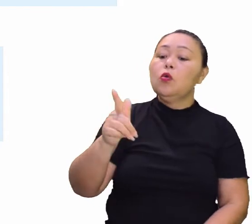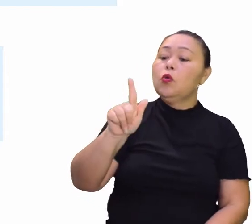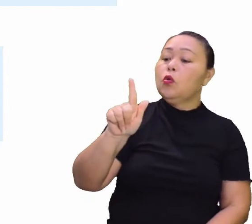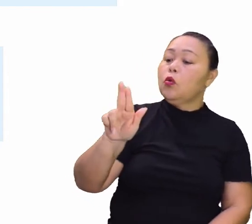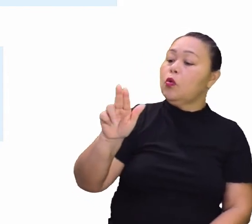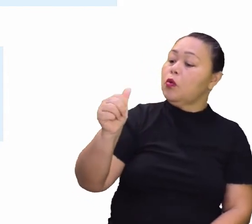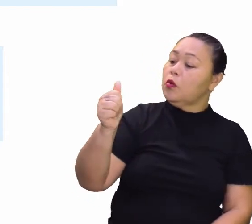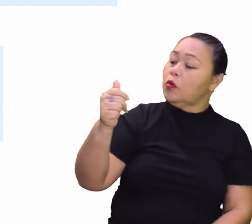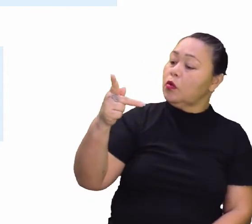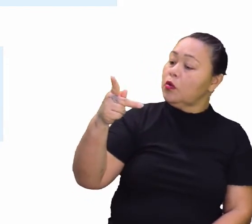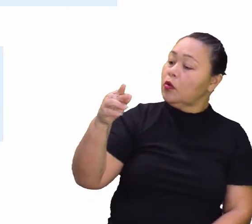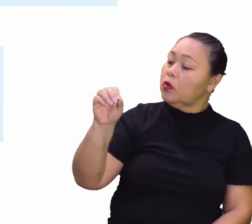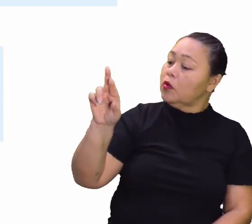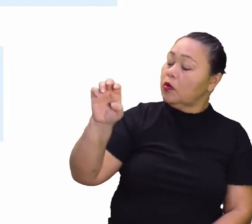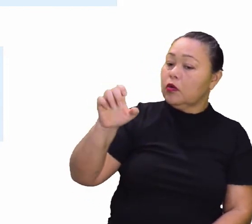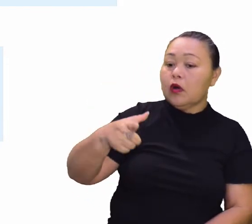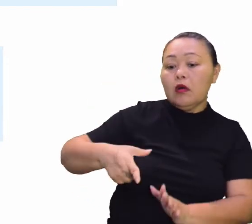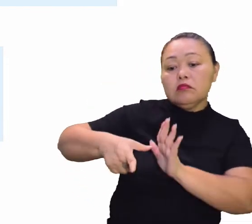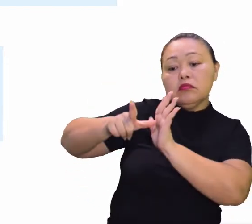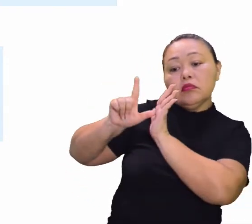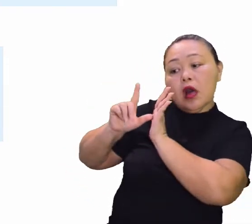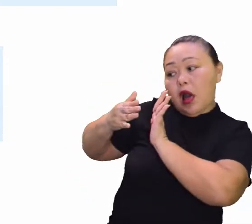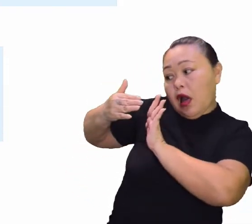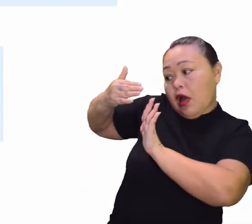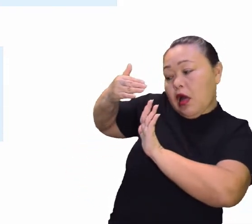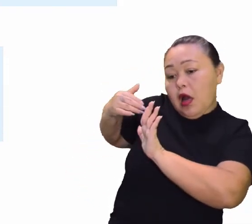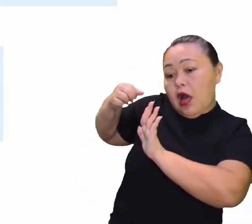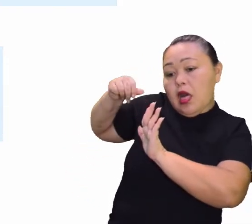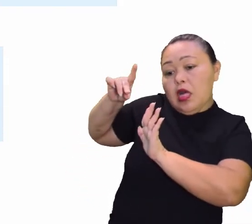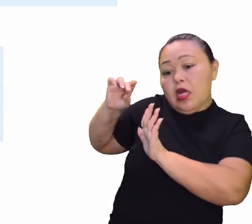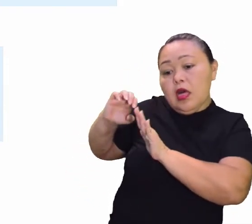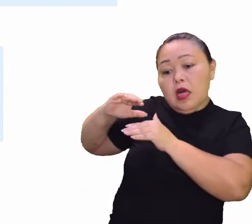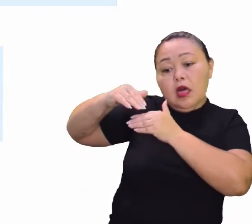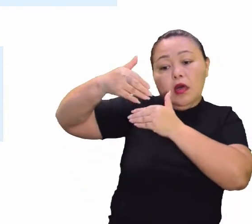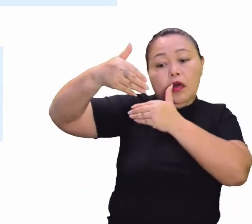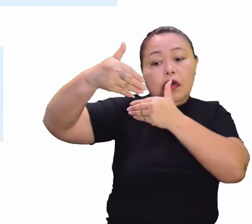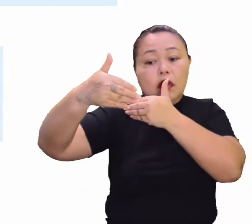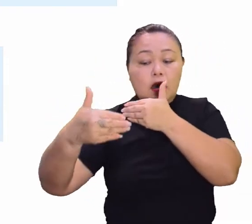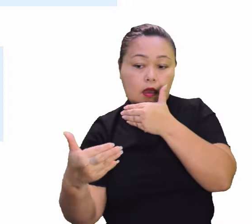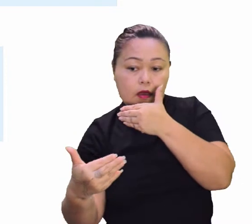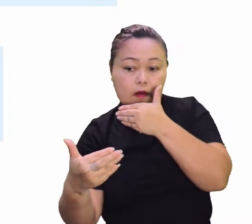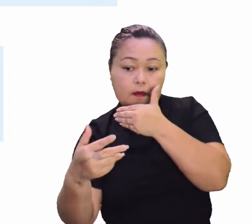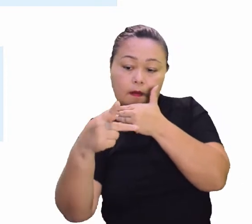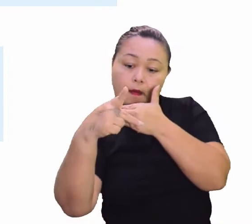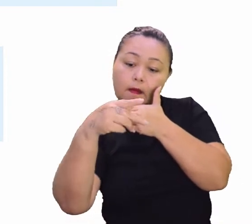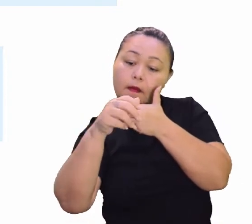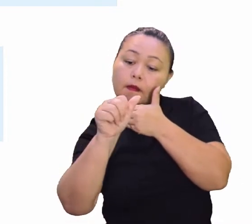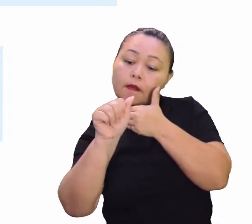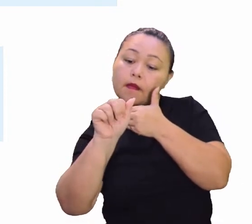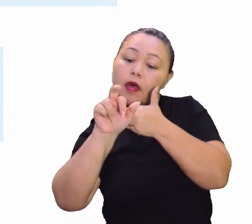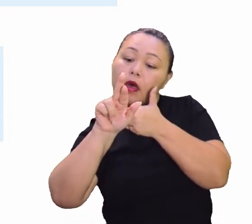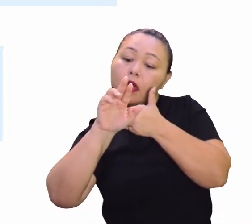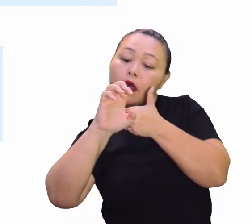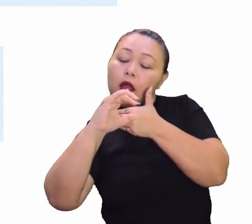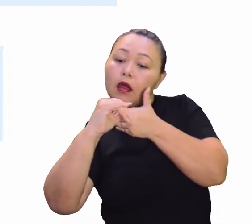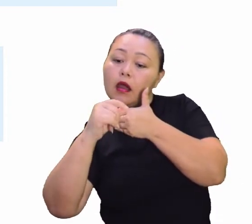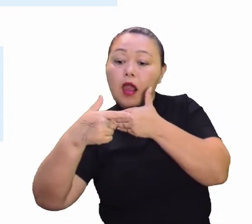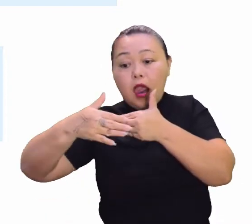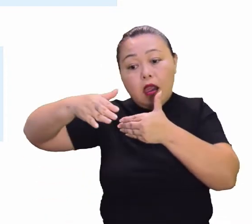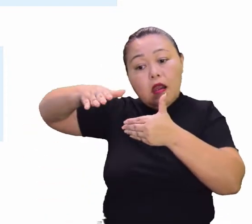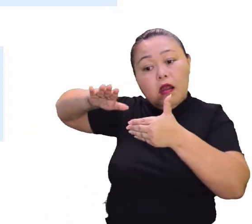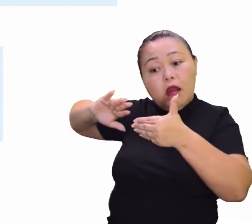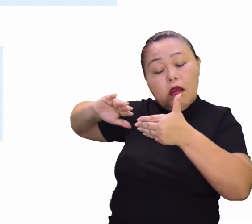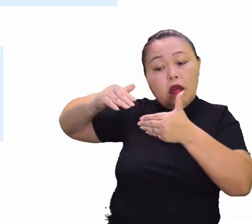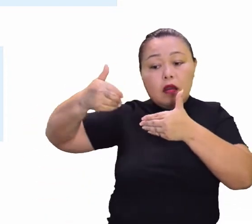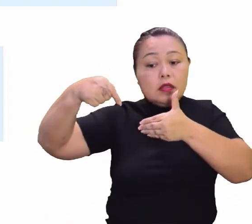área que vai entre o Andes e o Planalto dos Parecis. Então, esse meião entre Andes e Parecis,